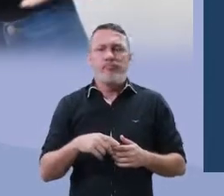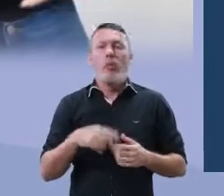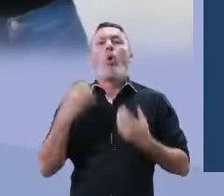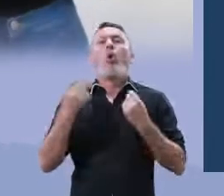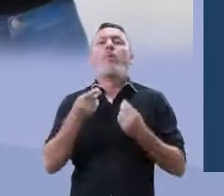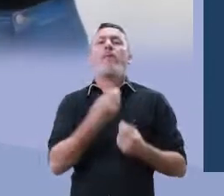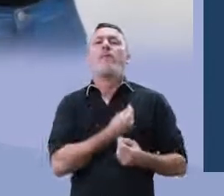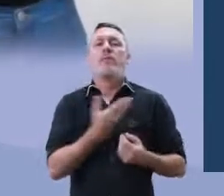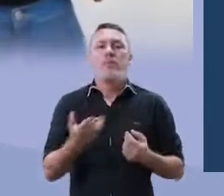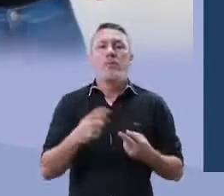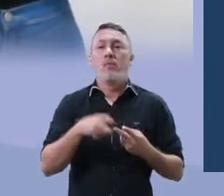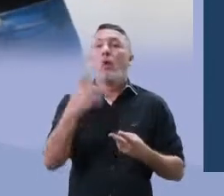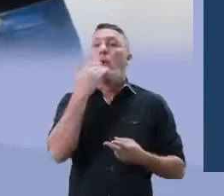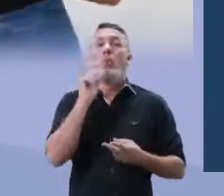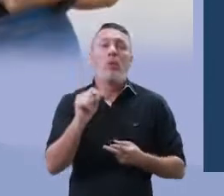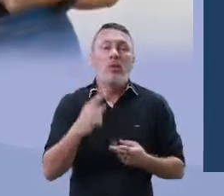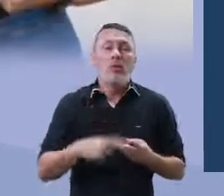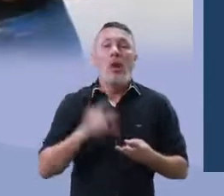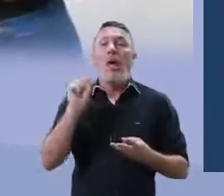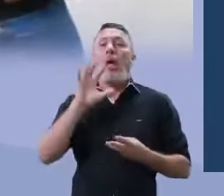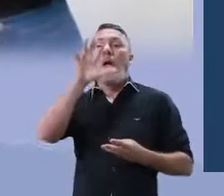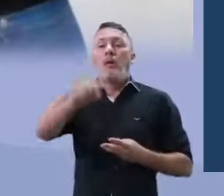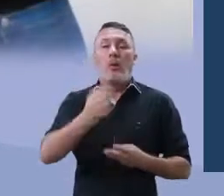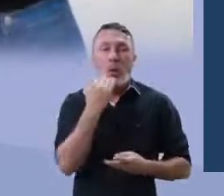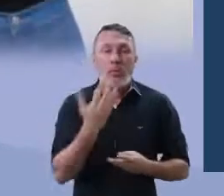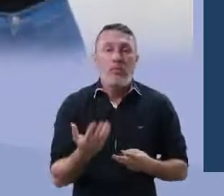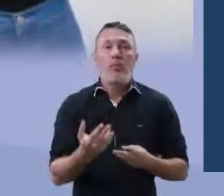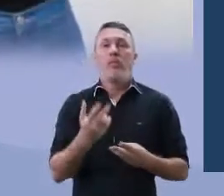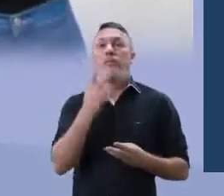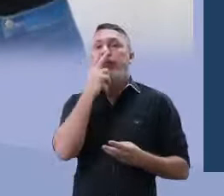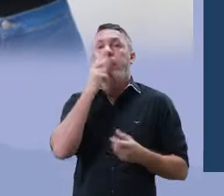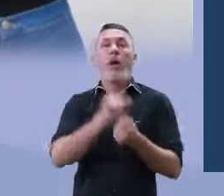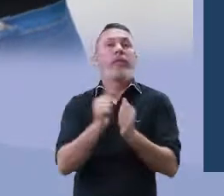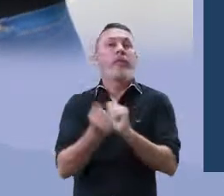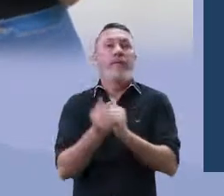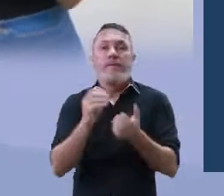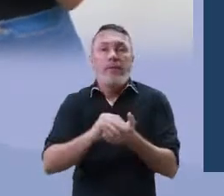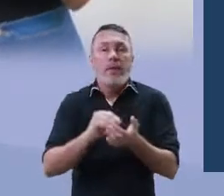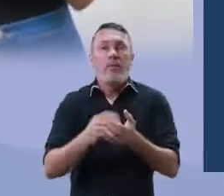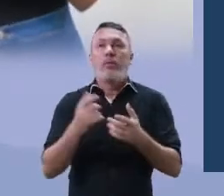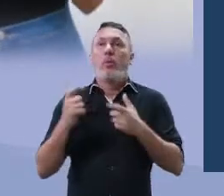nativa daqui. Então ela não tem predador natural, ela vai estar